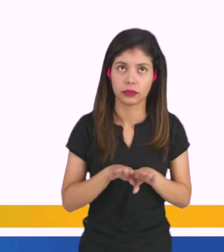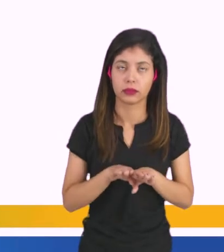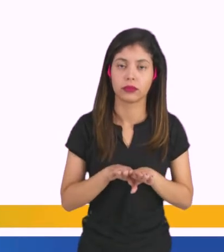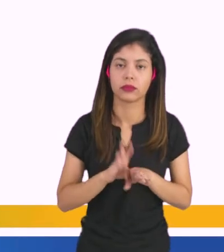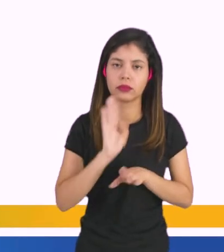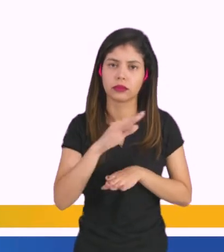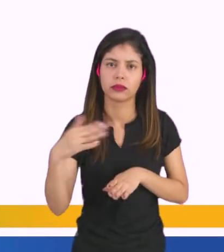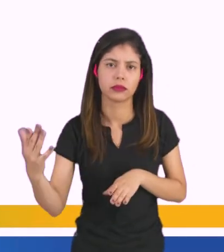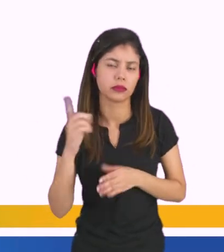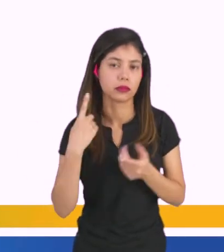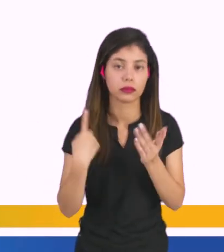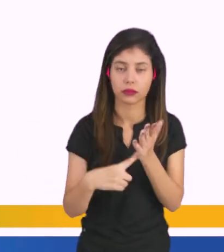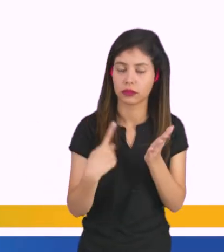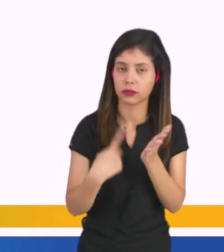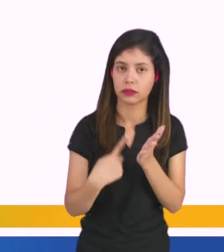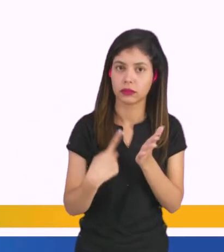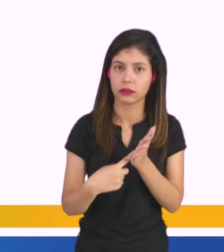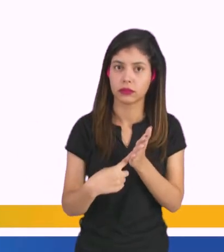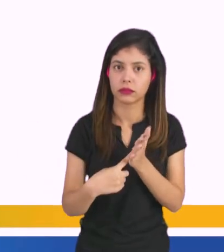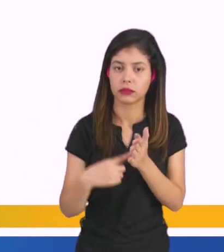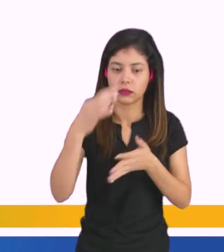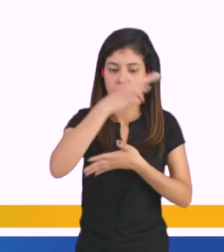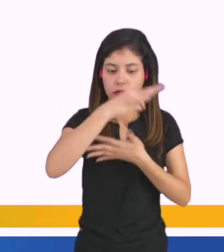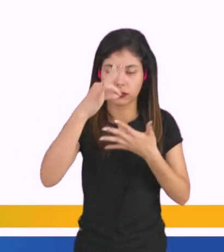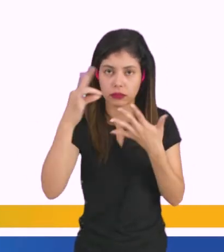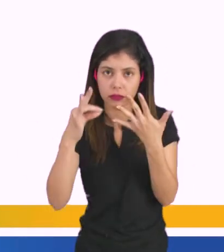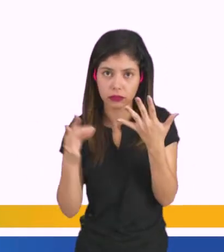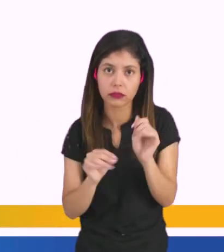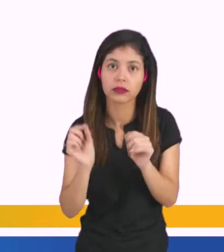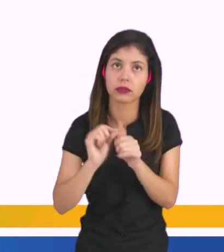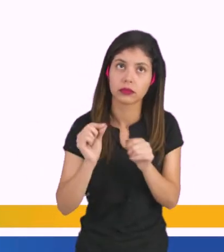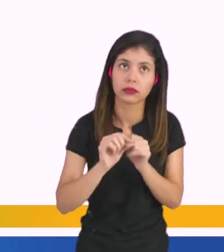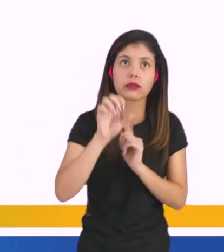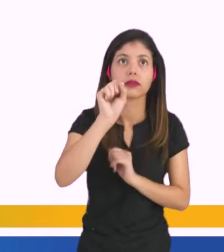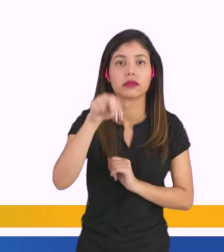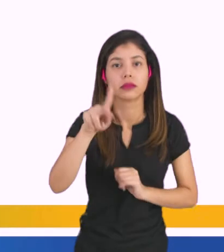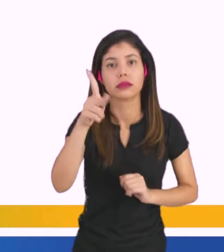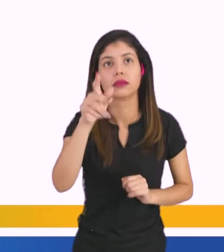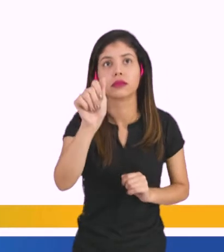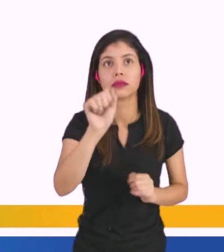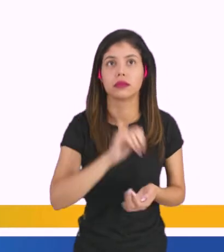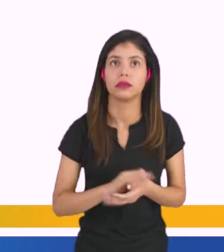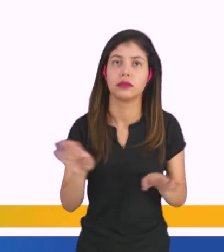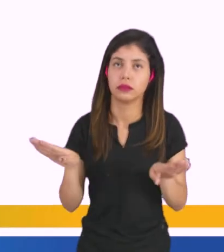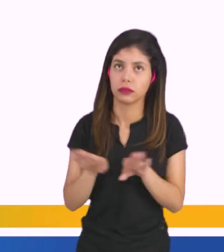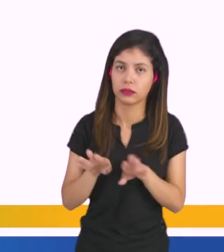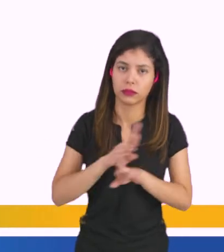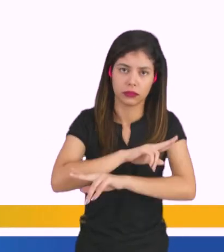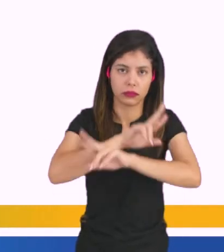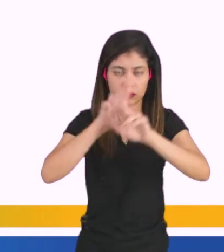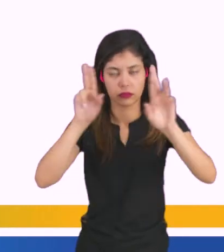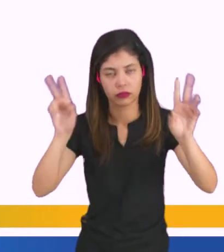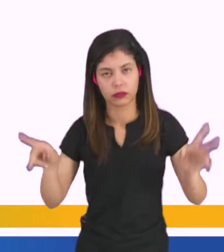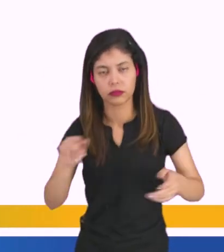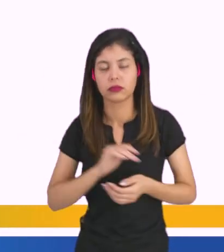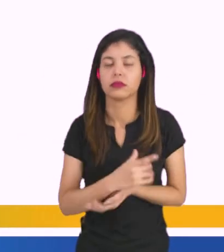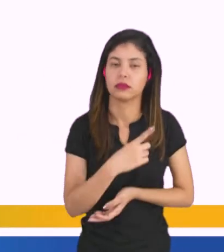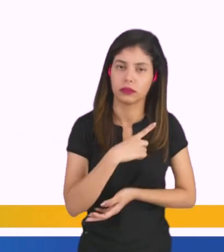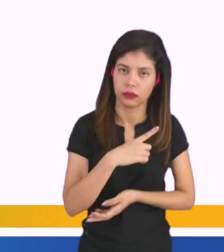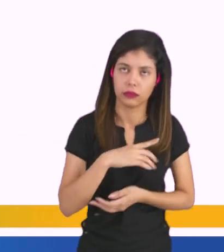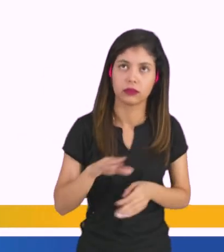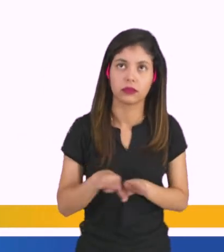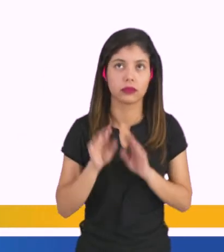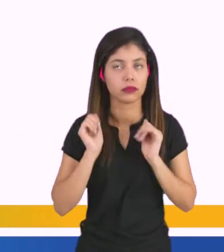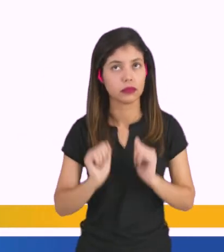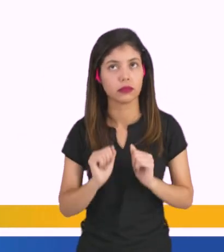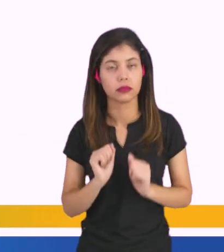quando você vai combinar elementos para a construção de uma senha, e temos diversas outras situações que